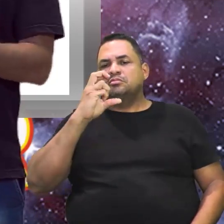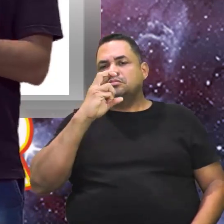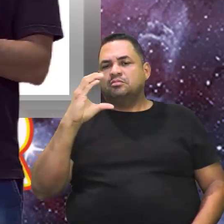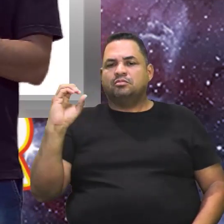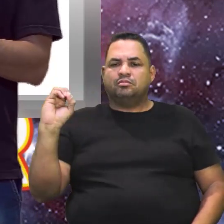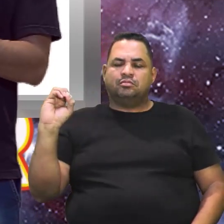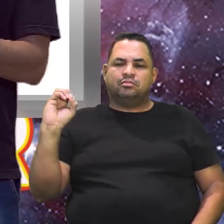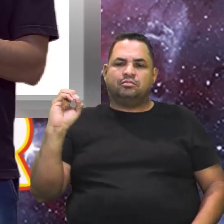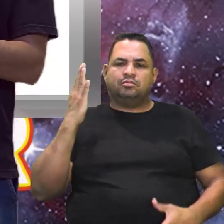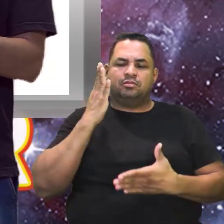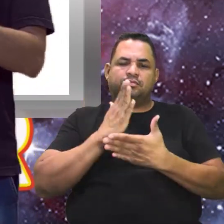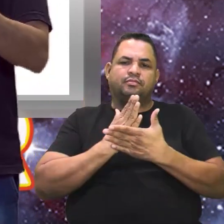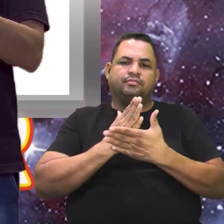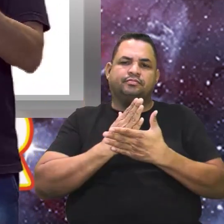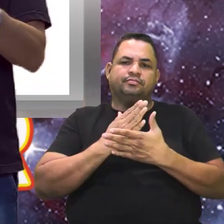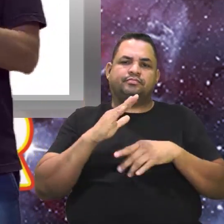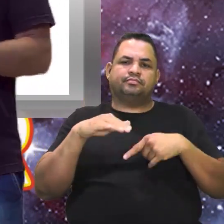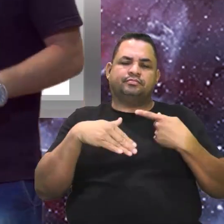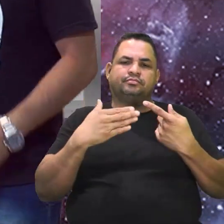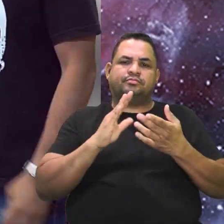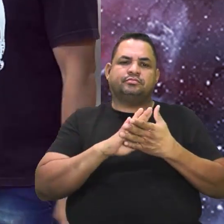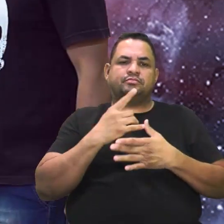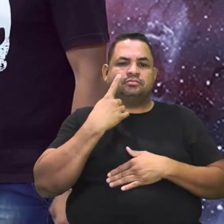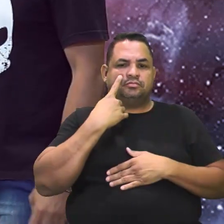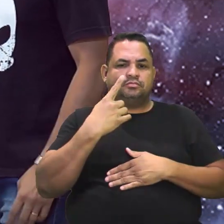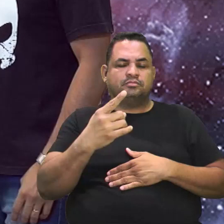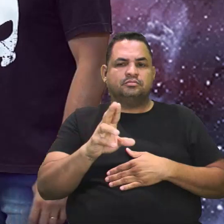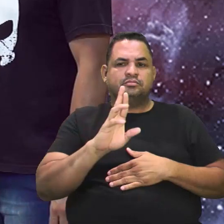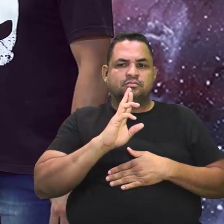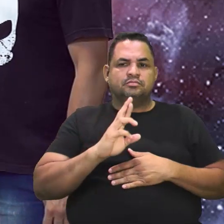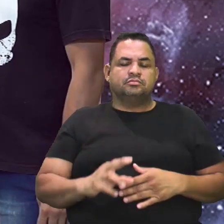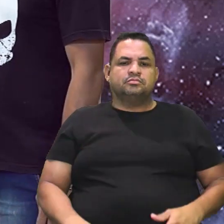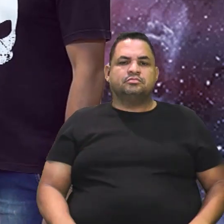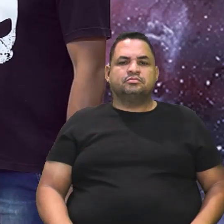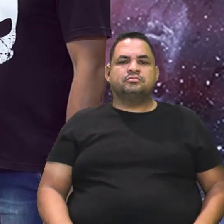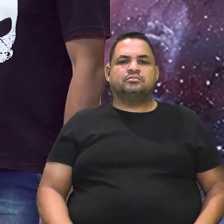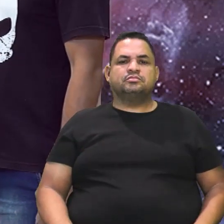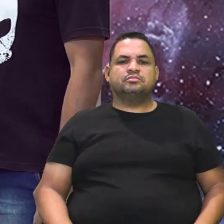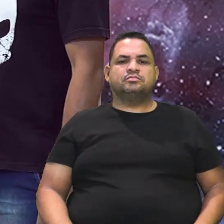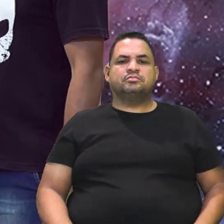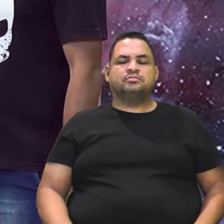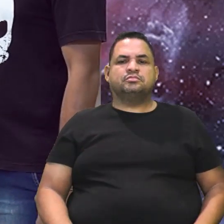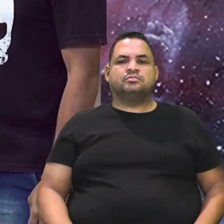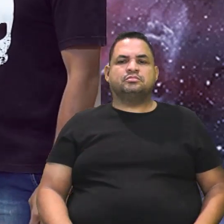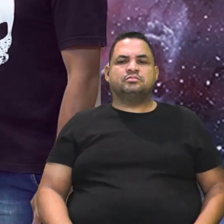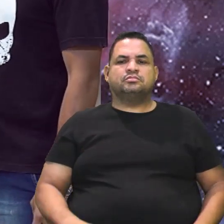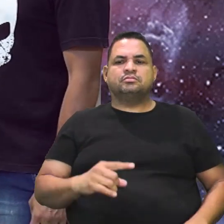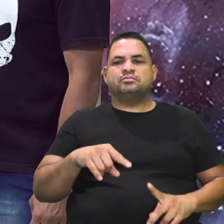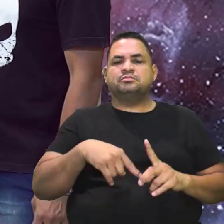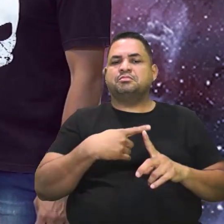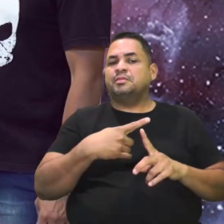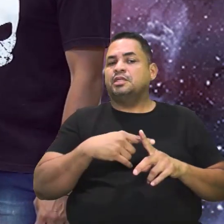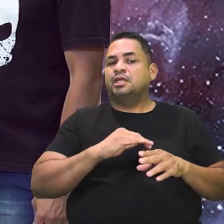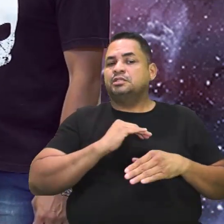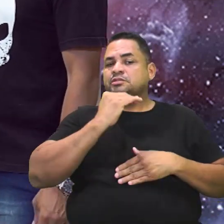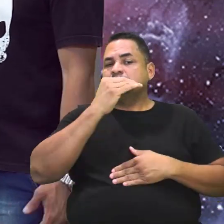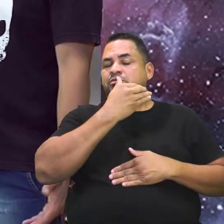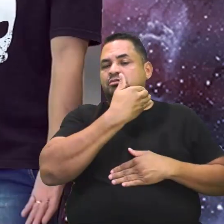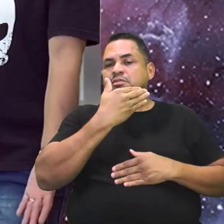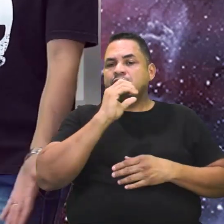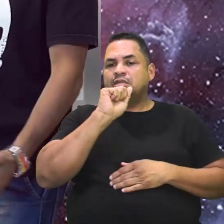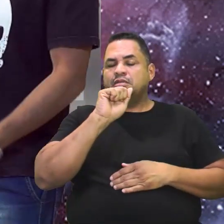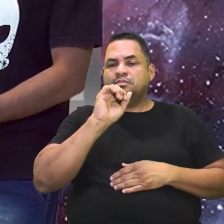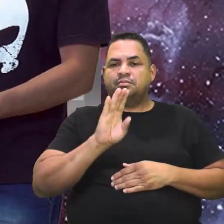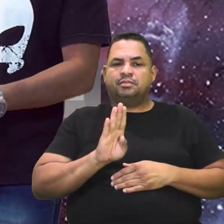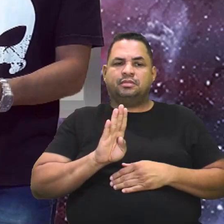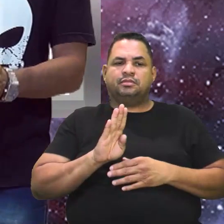181.500, a metade. Só por aí já veio a resposta, porque 181.500 já dá mais do que o A e o B. Somado com os 10%,